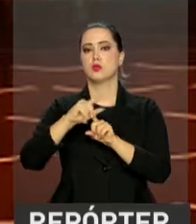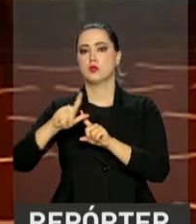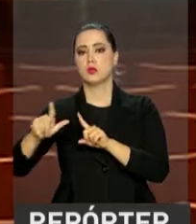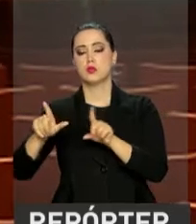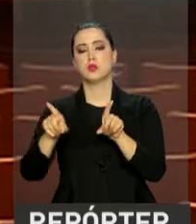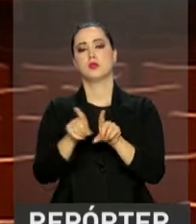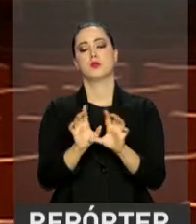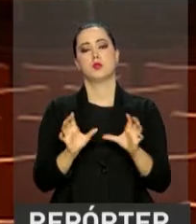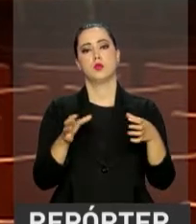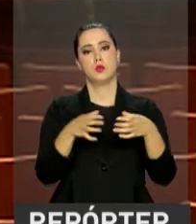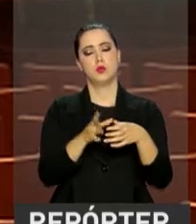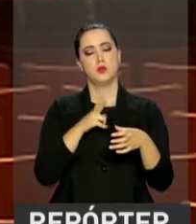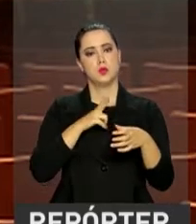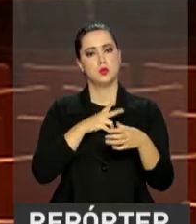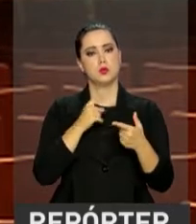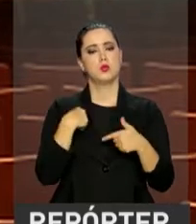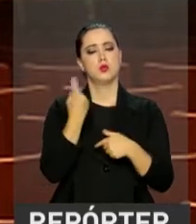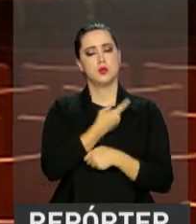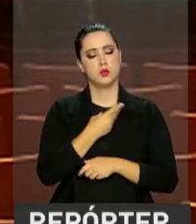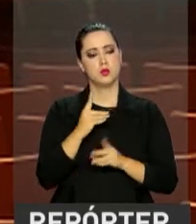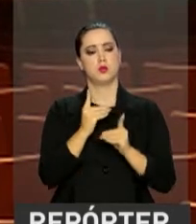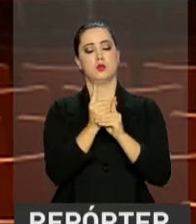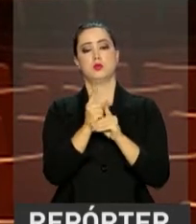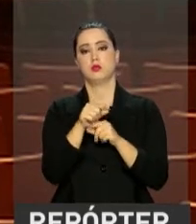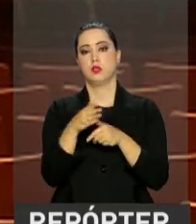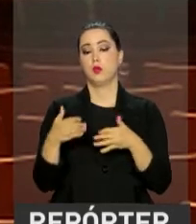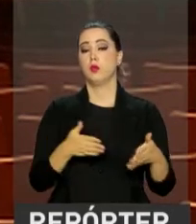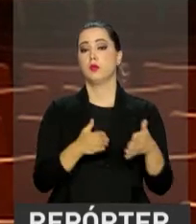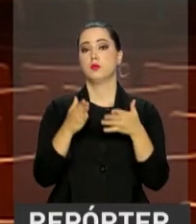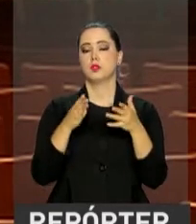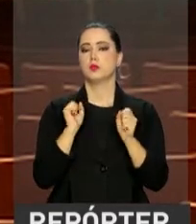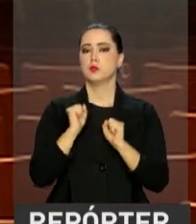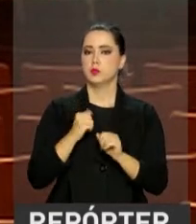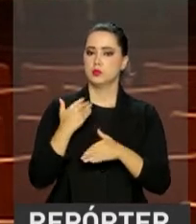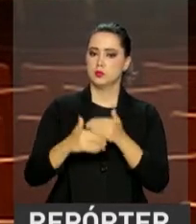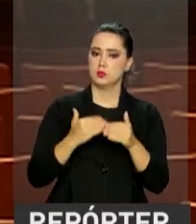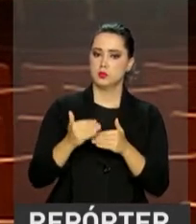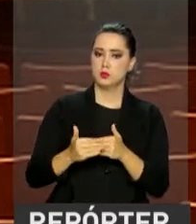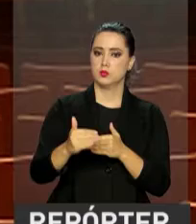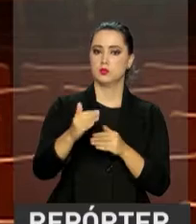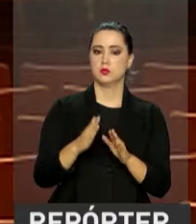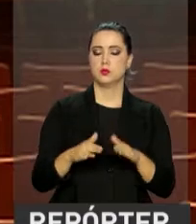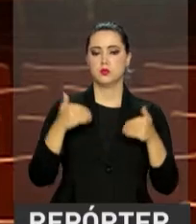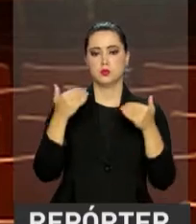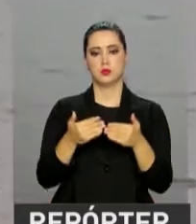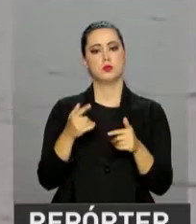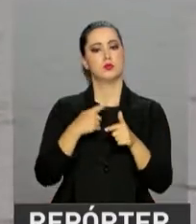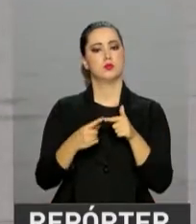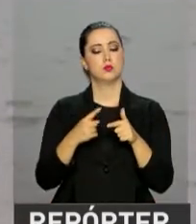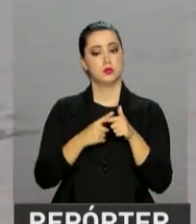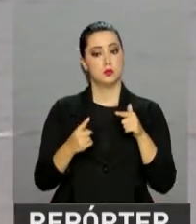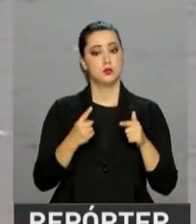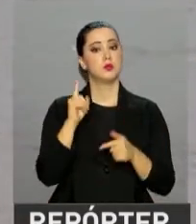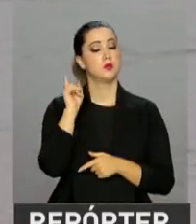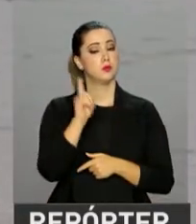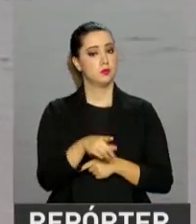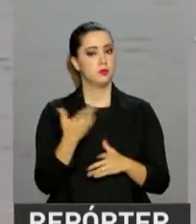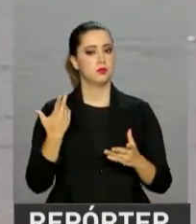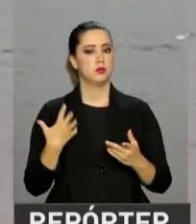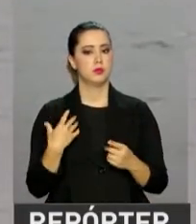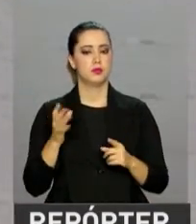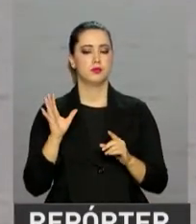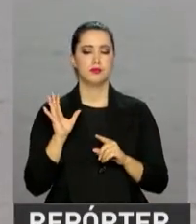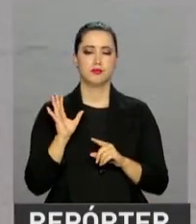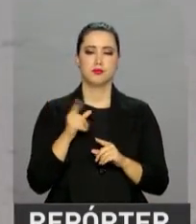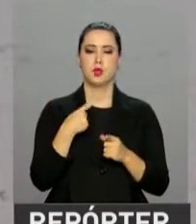para que juntos a gente possa encontrar caminhos que possam levar ao enfrentamento desse problema um problema que afeta também